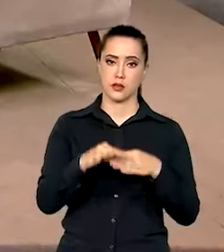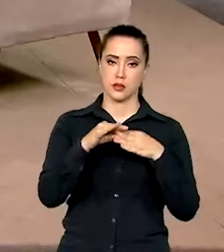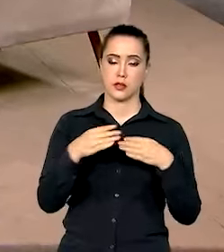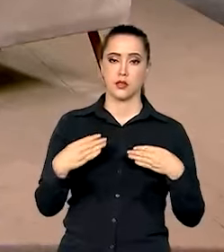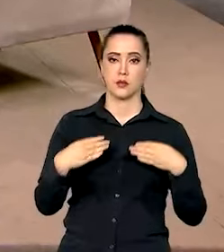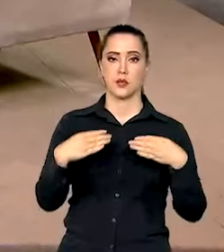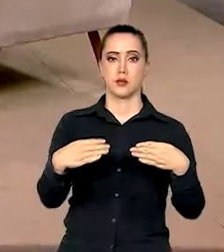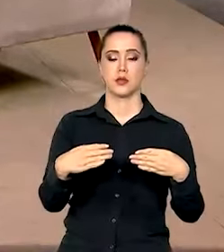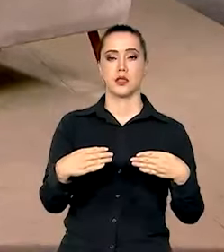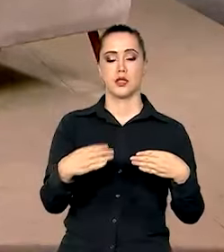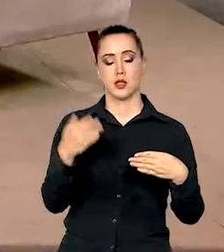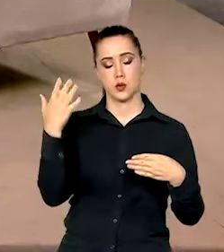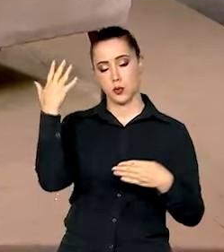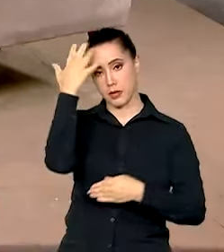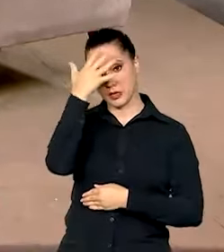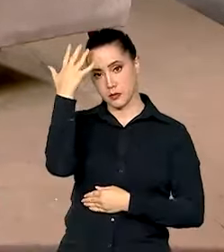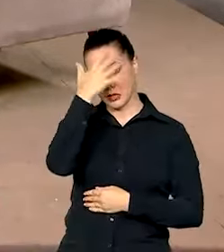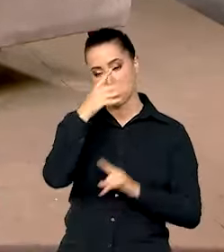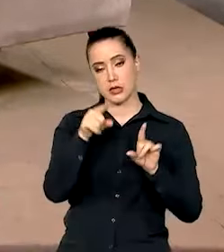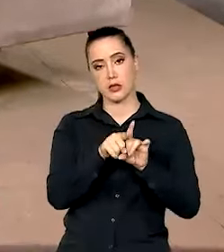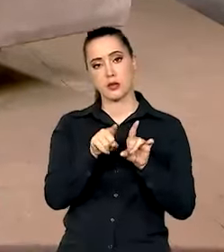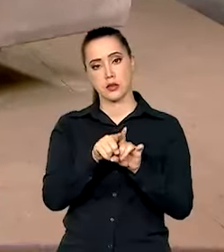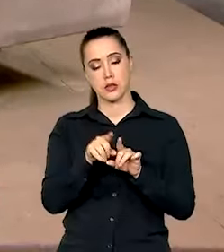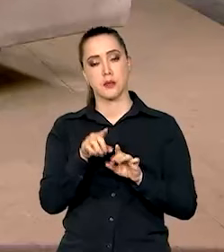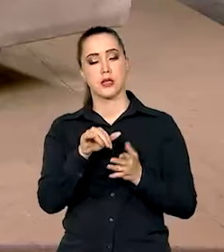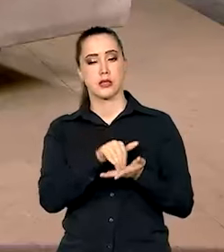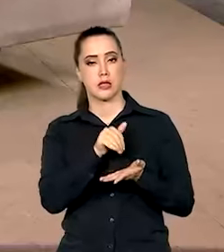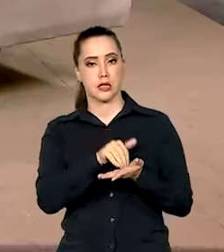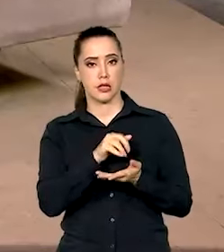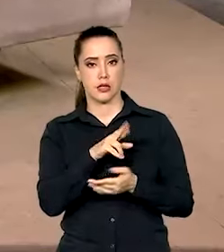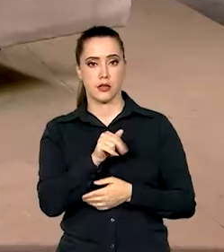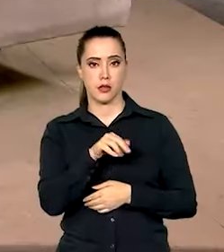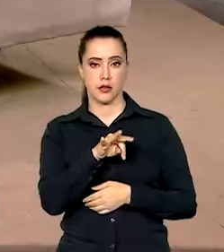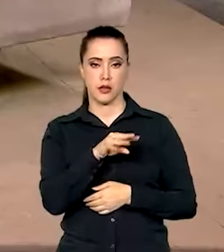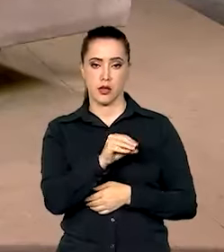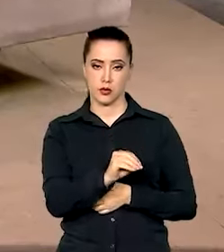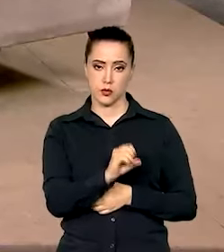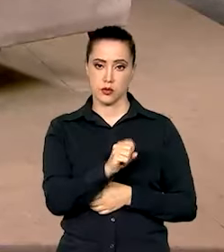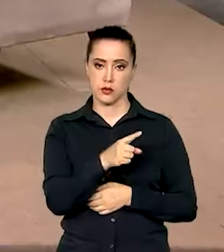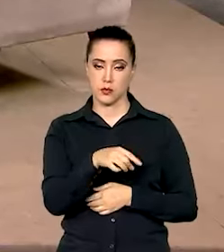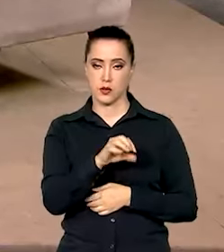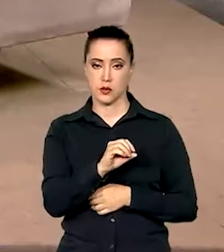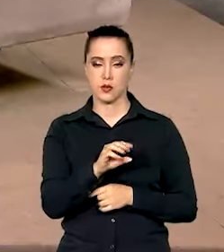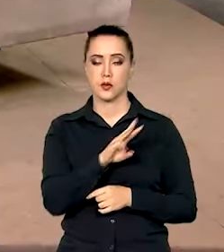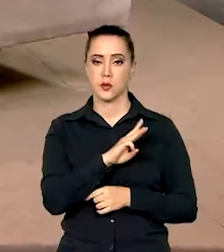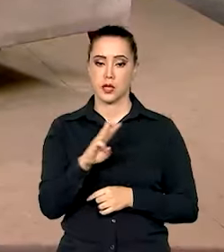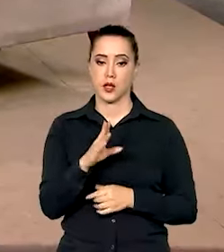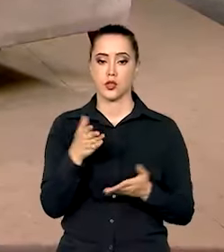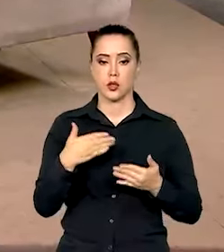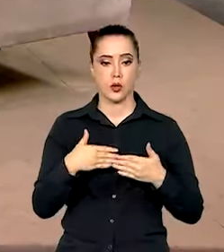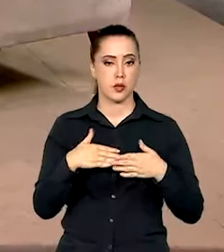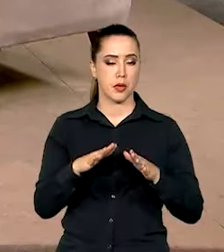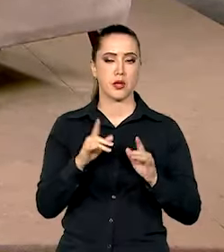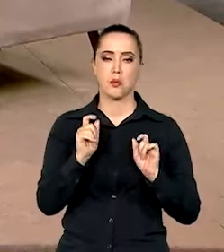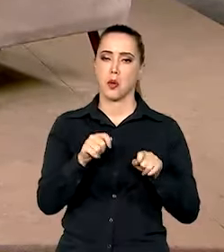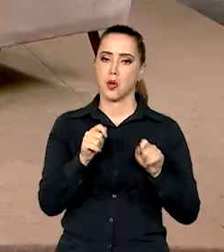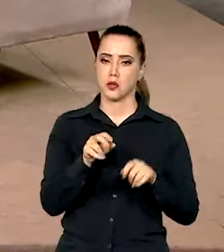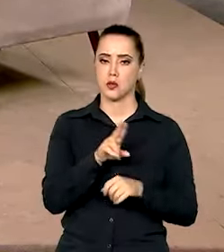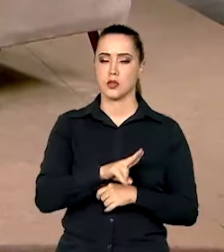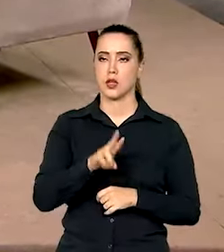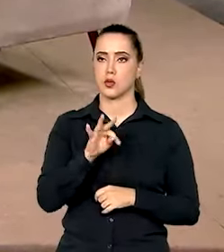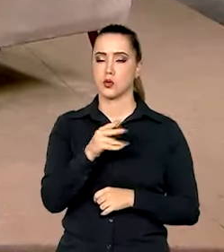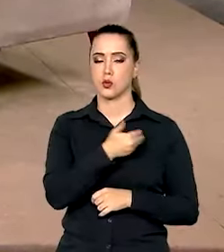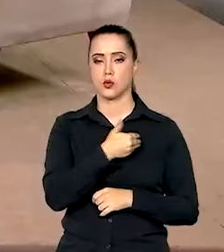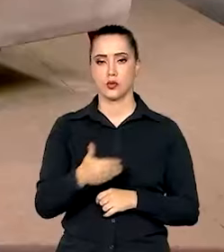Márcio Macedo, pelo secretário Renato Simões, e a plataforma Brasil Participativo está aí agora servindo para que todo o